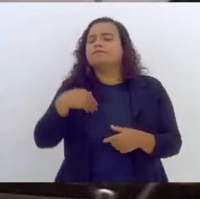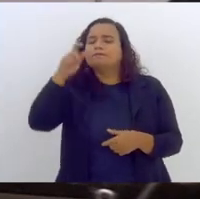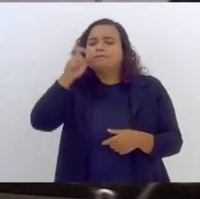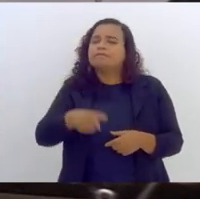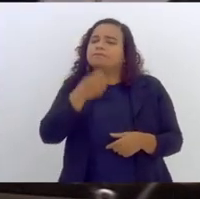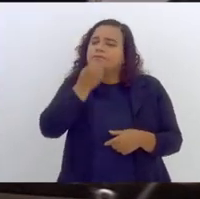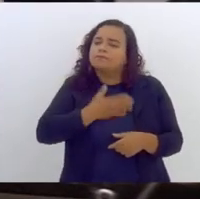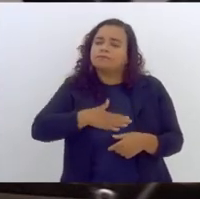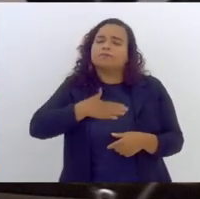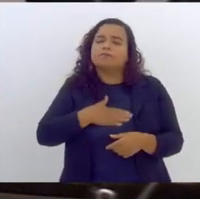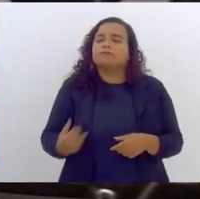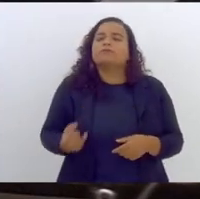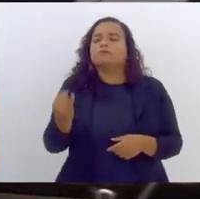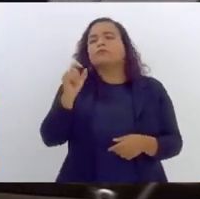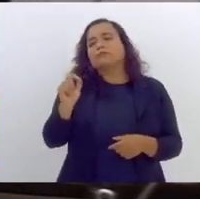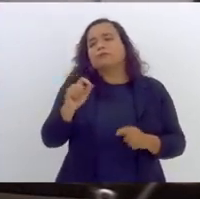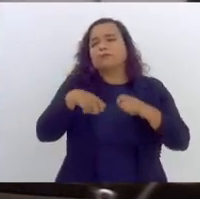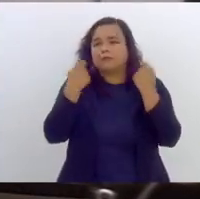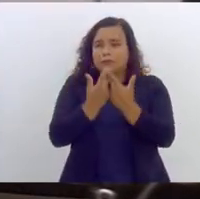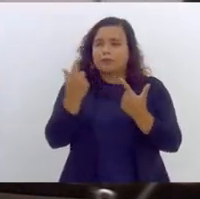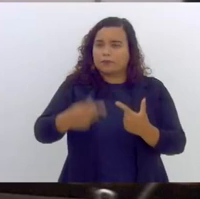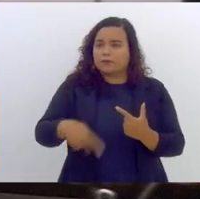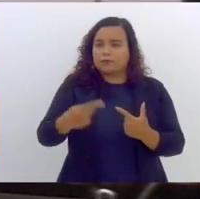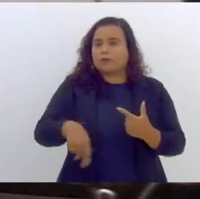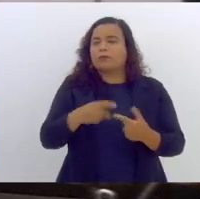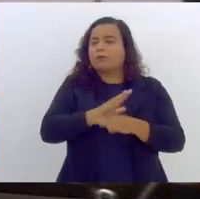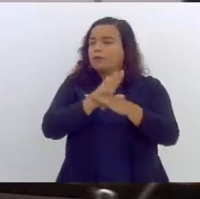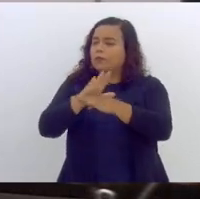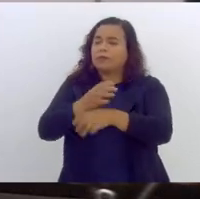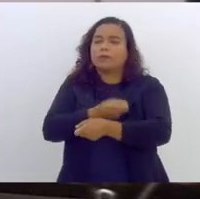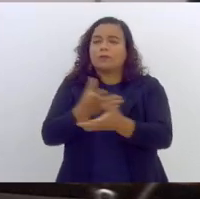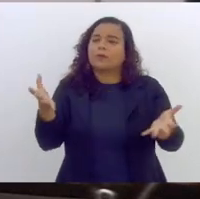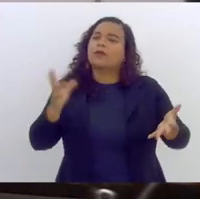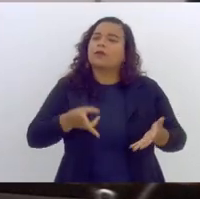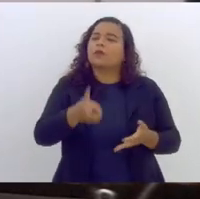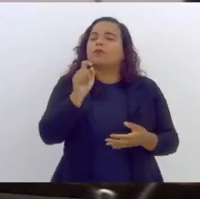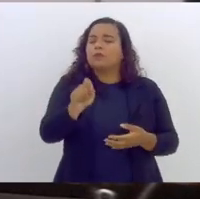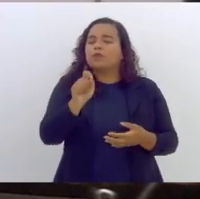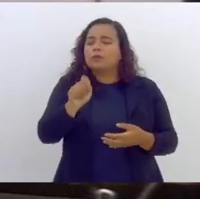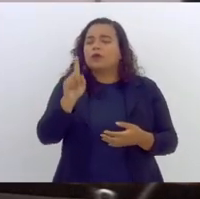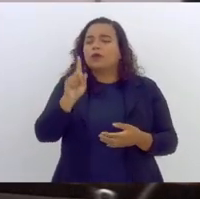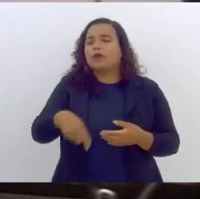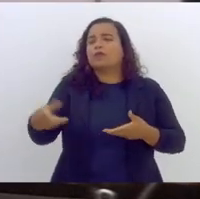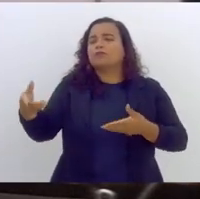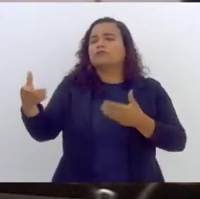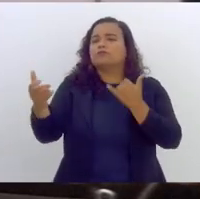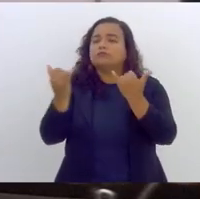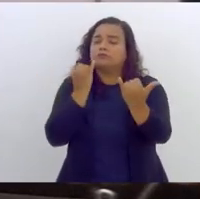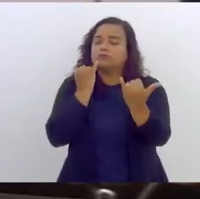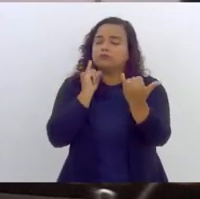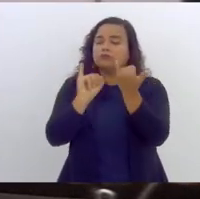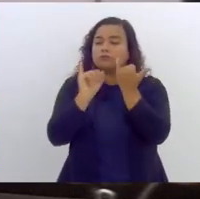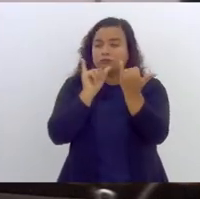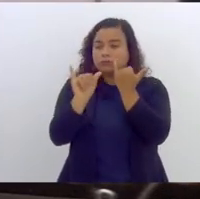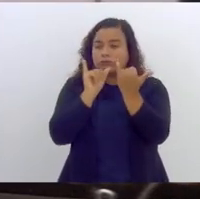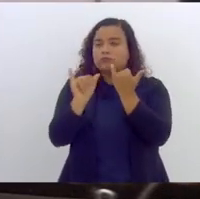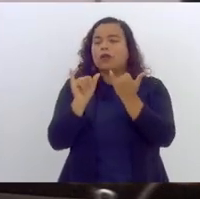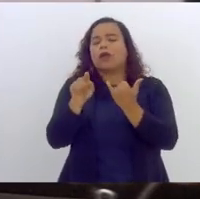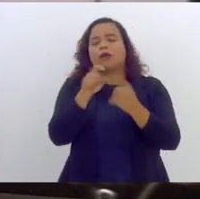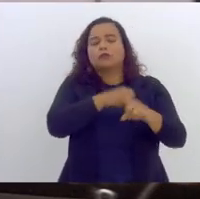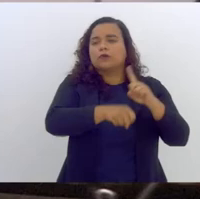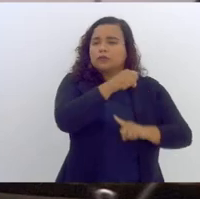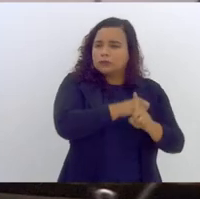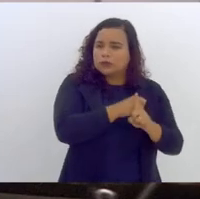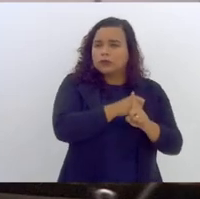muito salutar que a Assembleia Legislativa promova sempre não é uma interlocução entre a sociedade